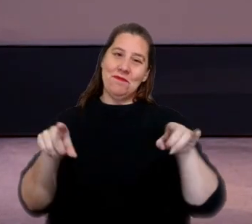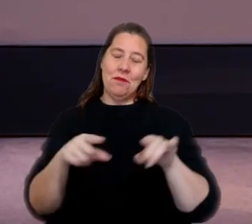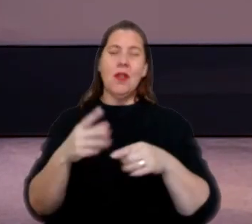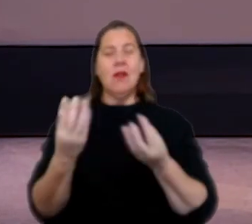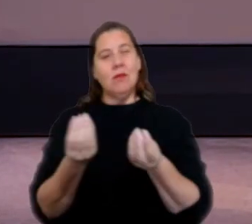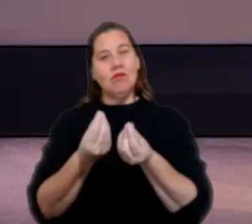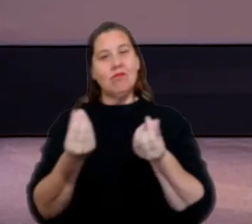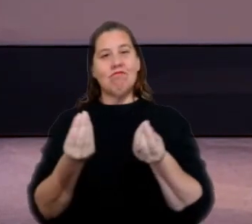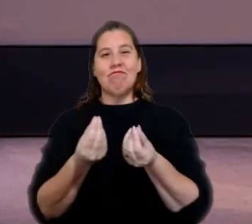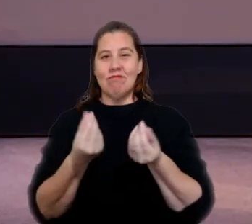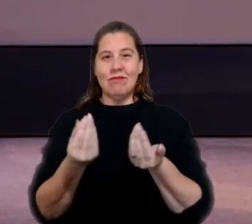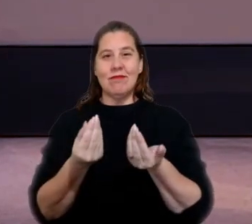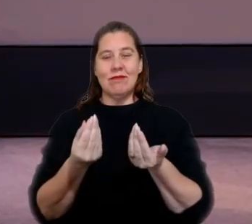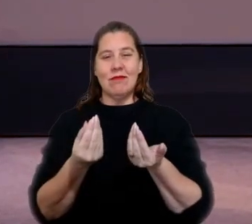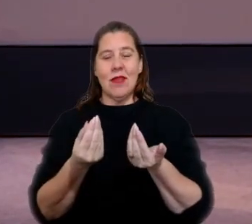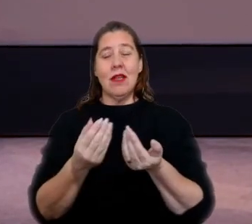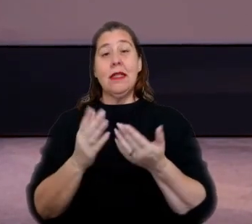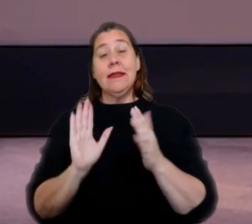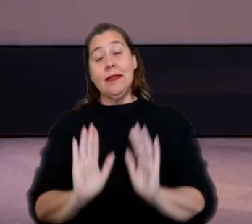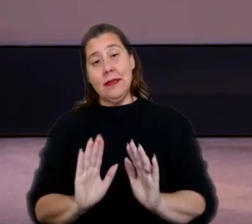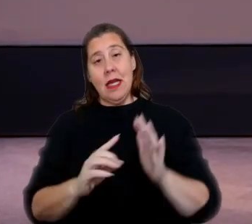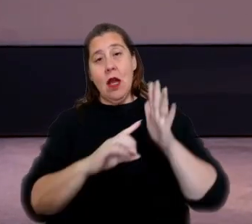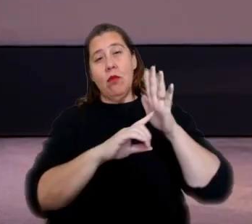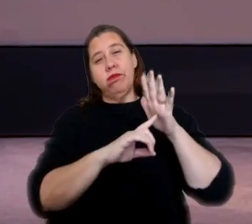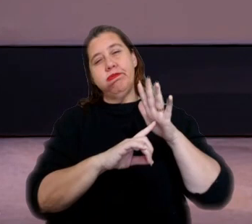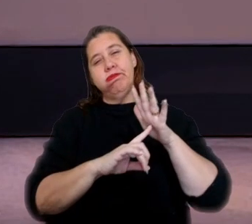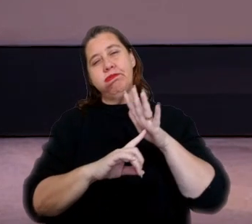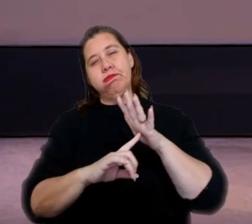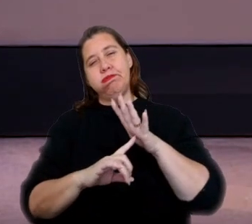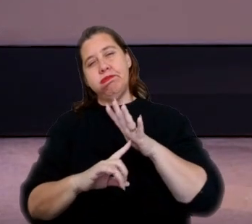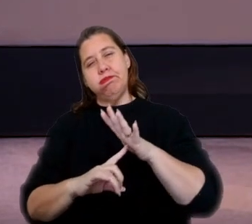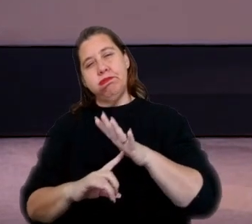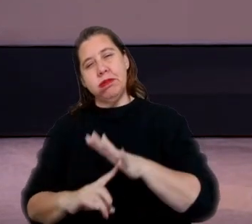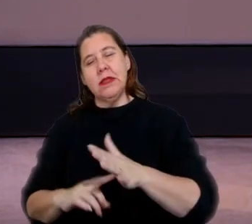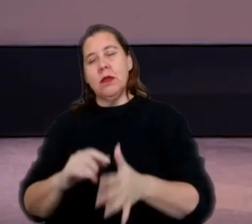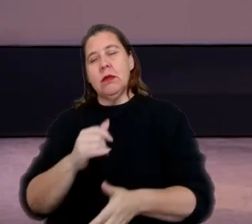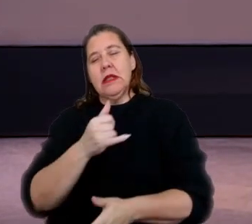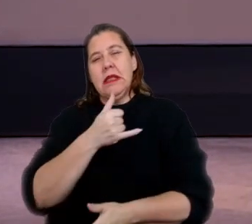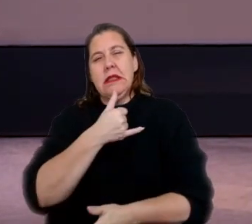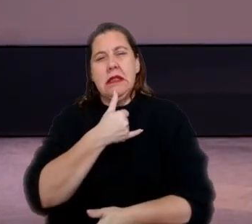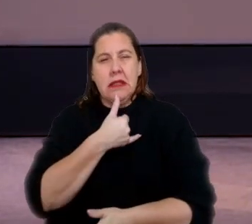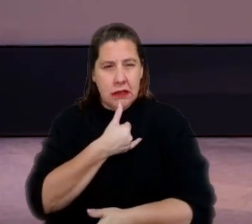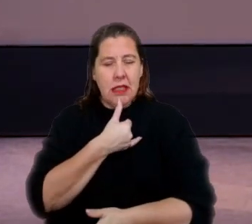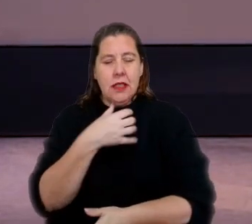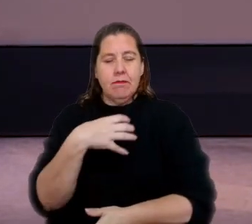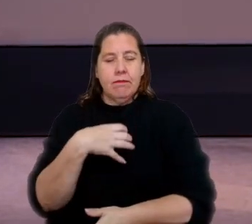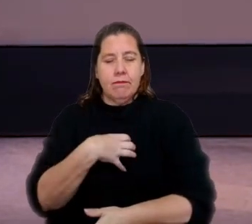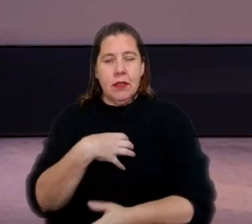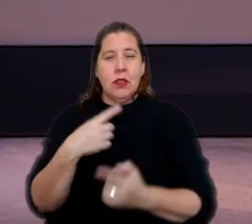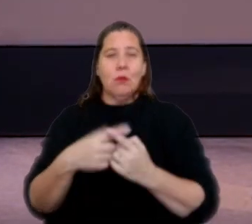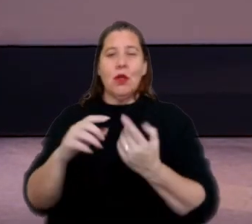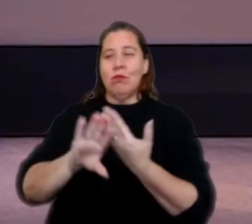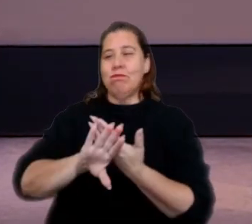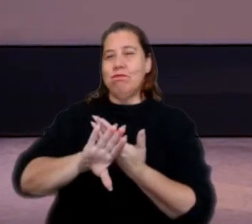toca instrumento, né? E a saída, e a depressão, a melancolia que ele entra pelo afastamento é muito